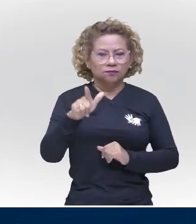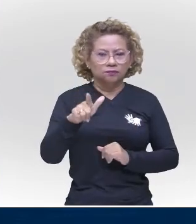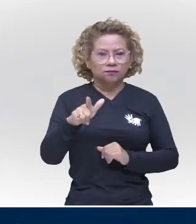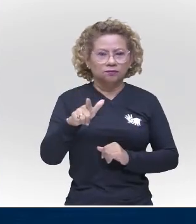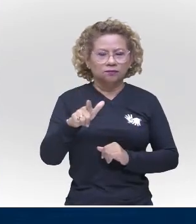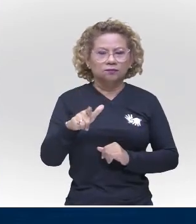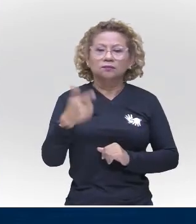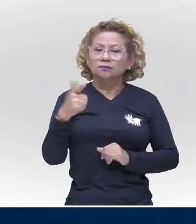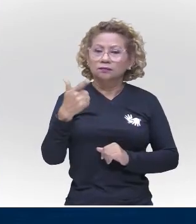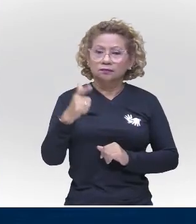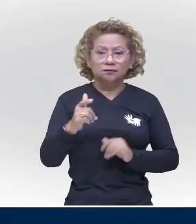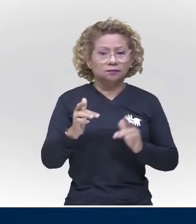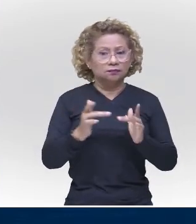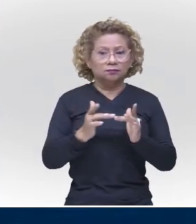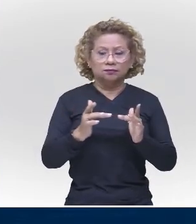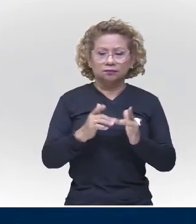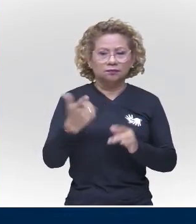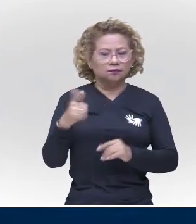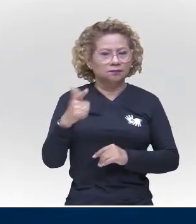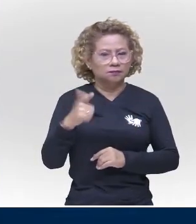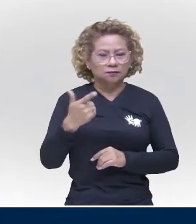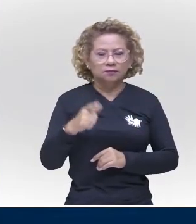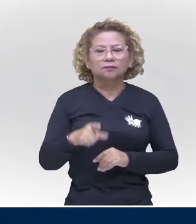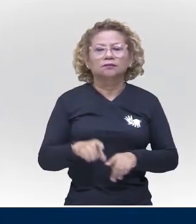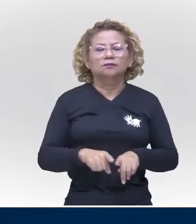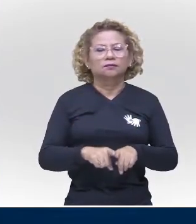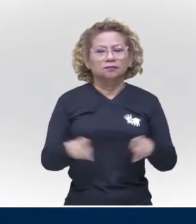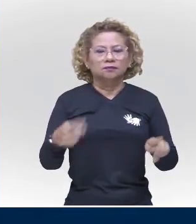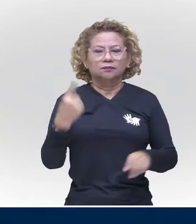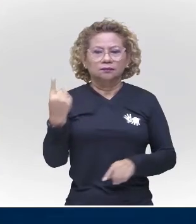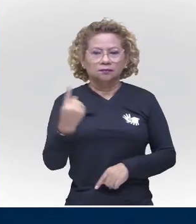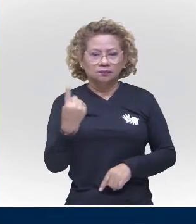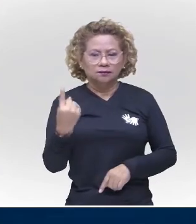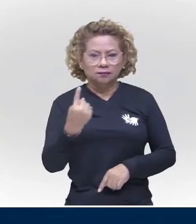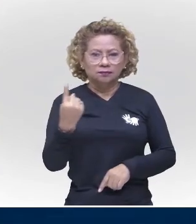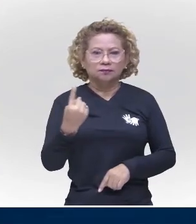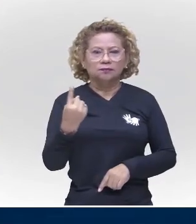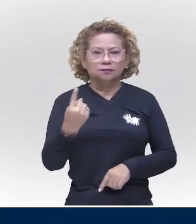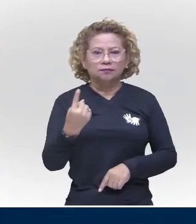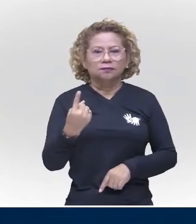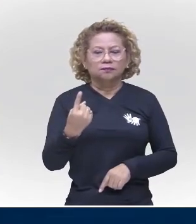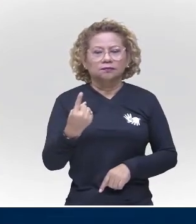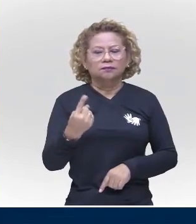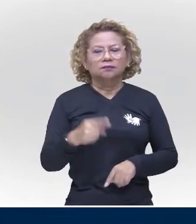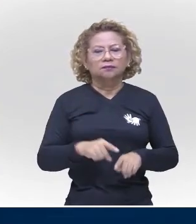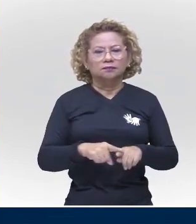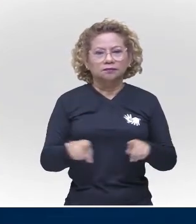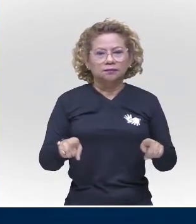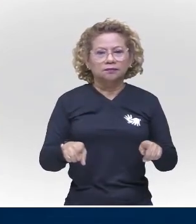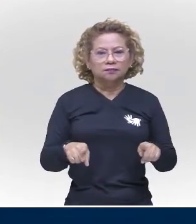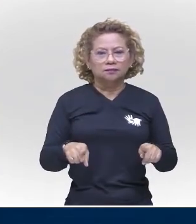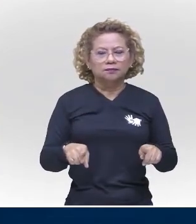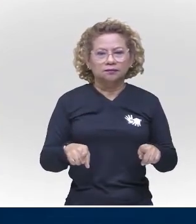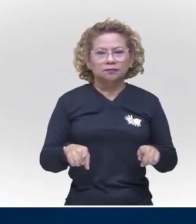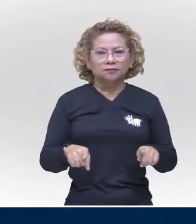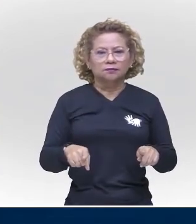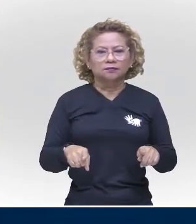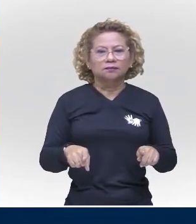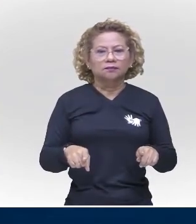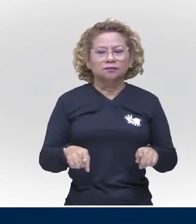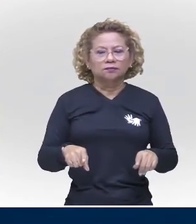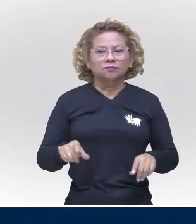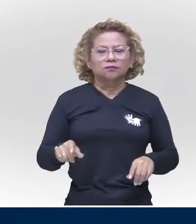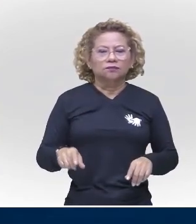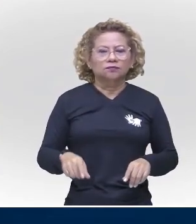tênis de mesa, que apesar de não ter um contato corporal, você interfere muito na ação do outro quando você